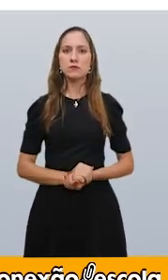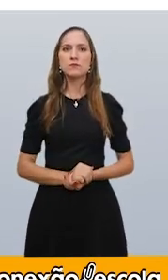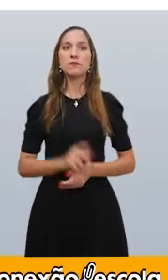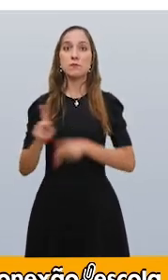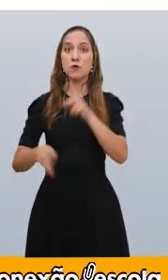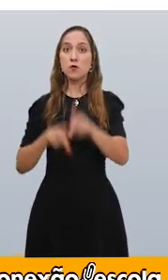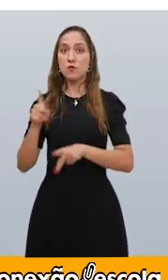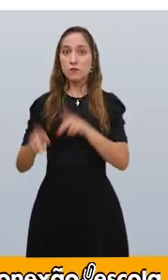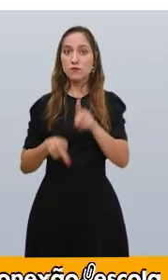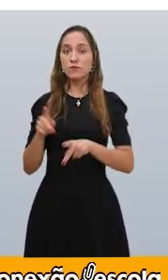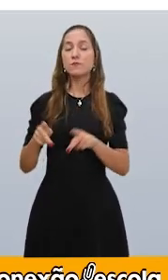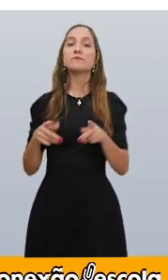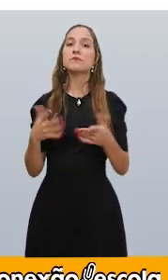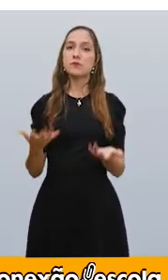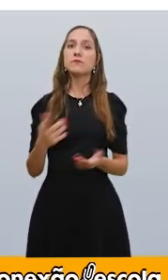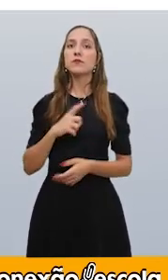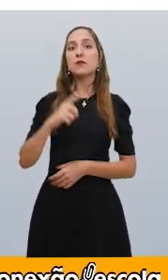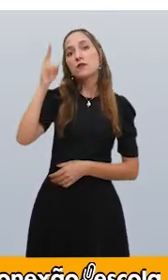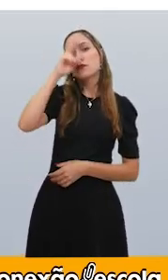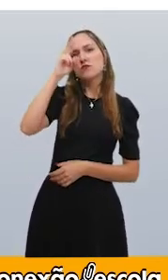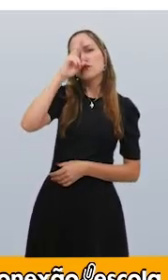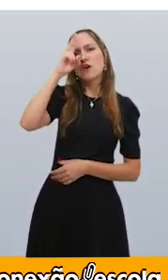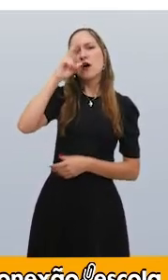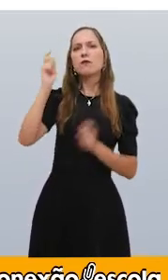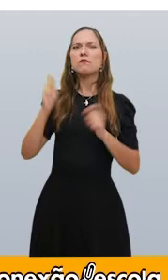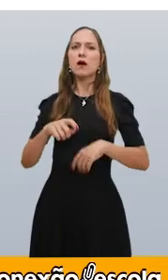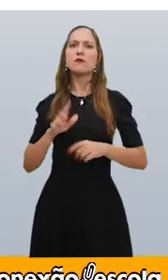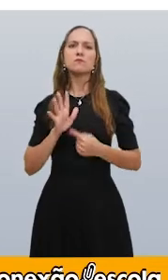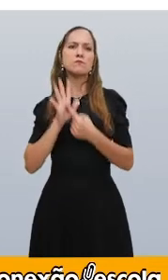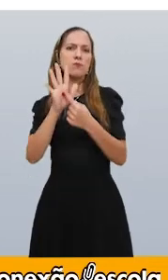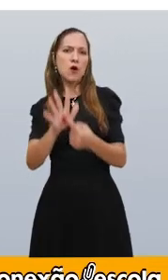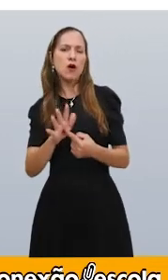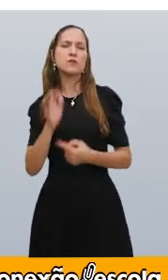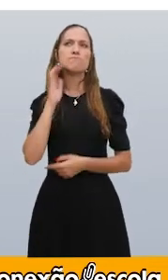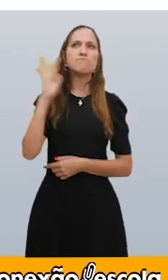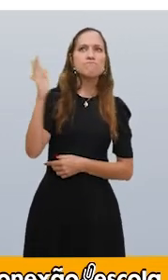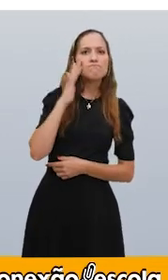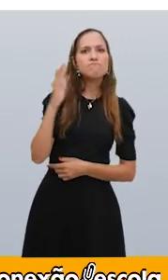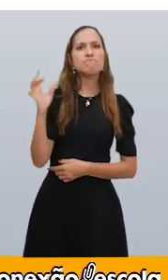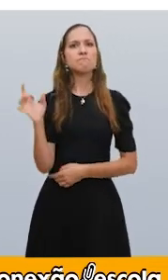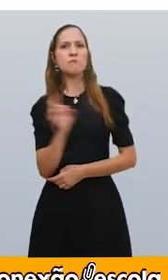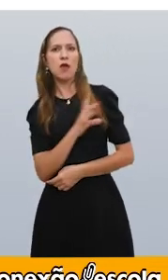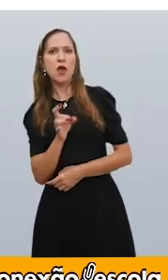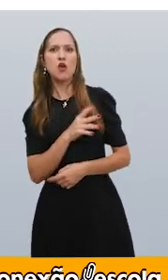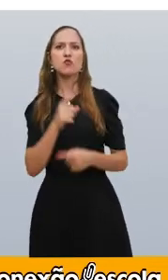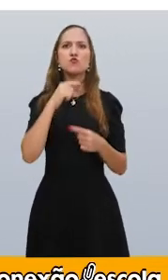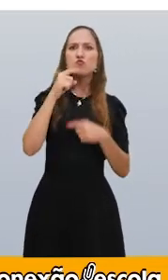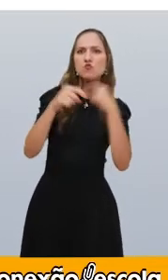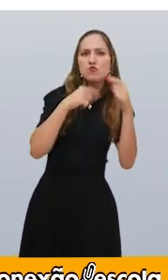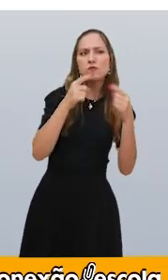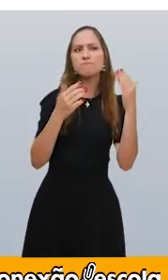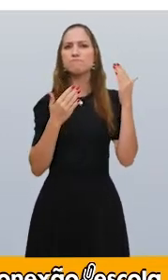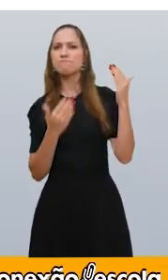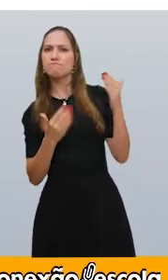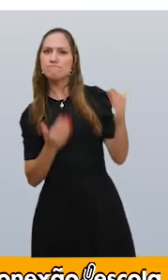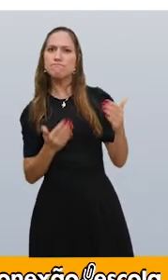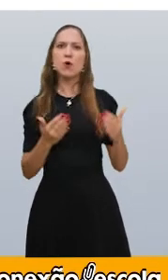histórias, expressam-se fantasias, medos, dúvidas e